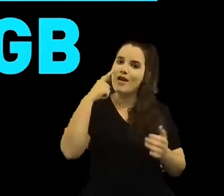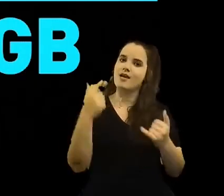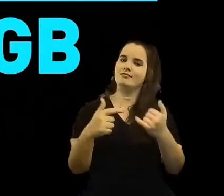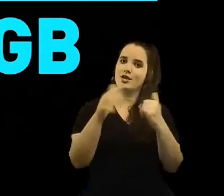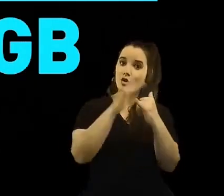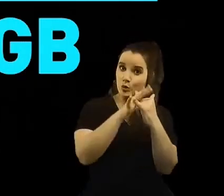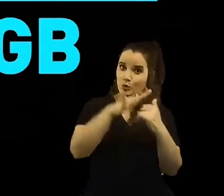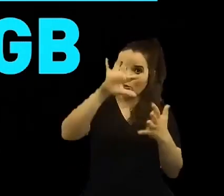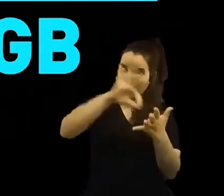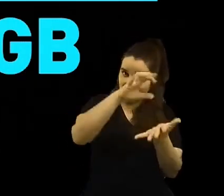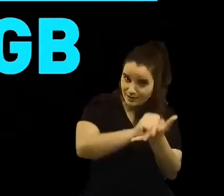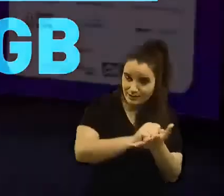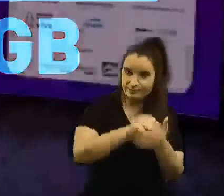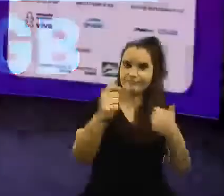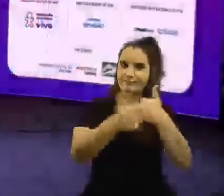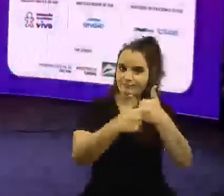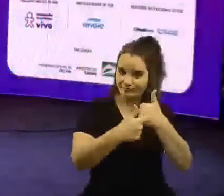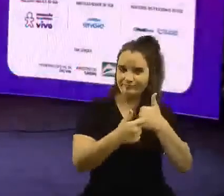até o próximo episódio.